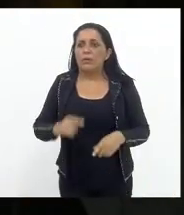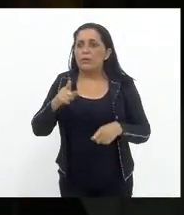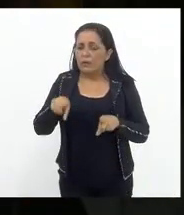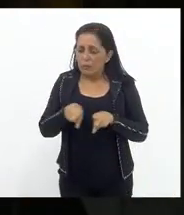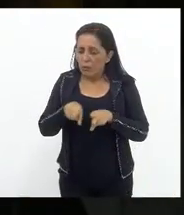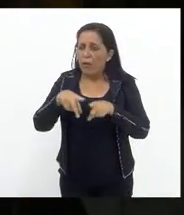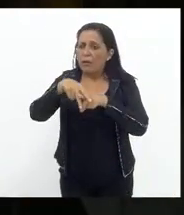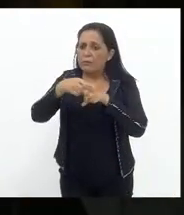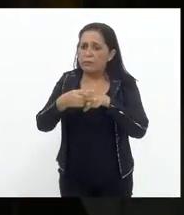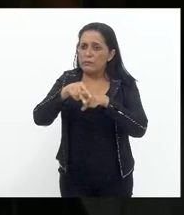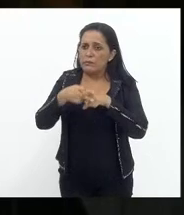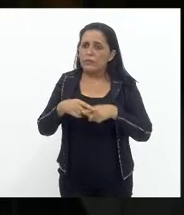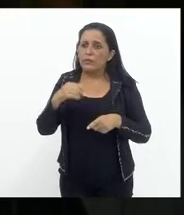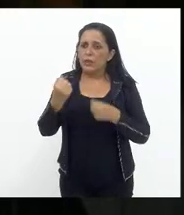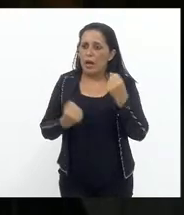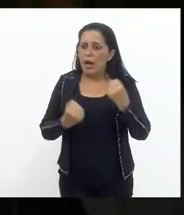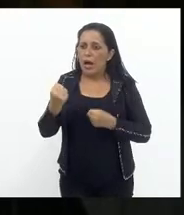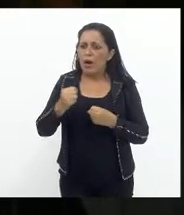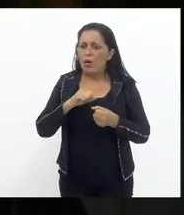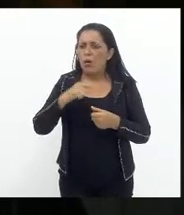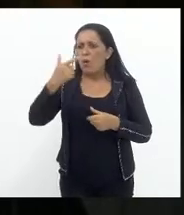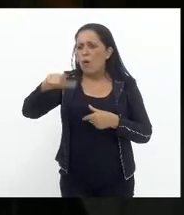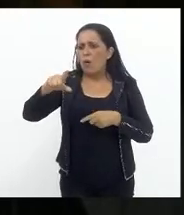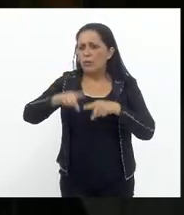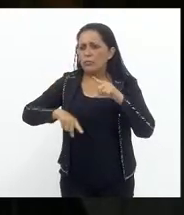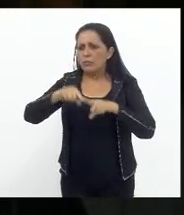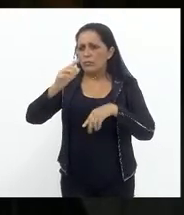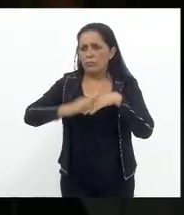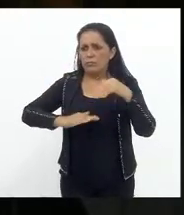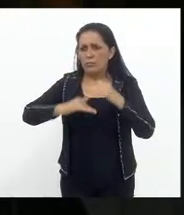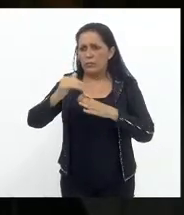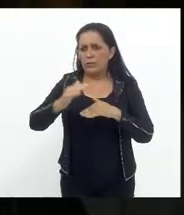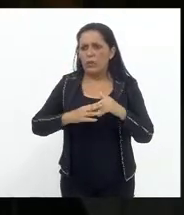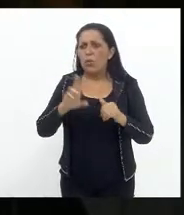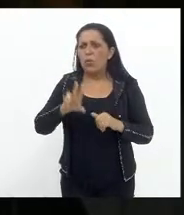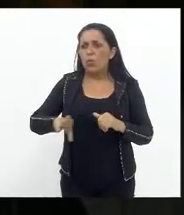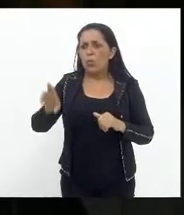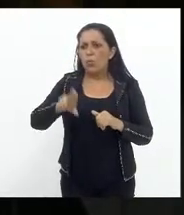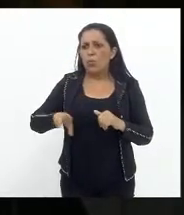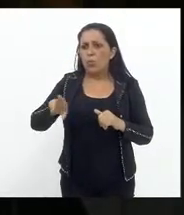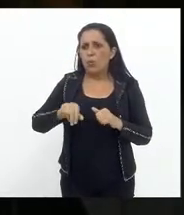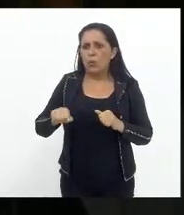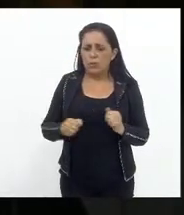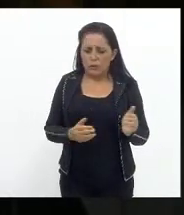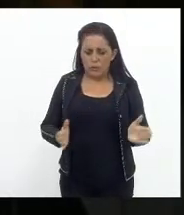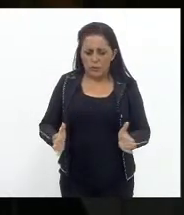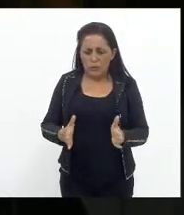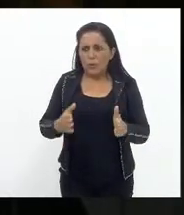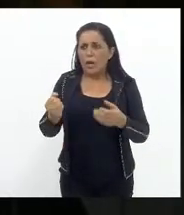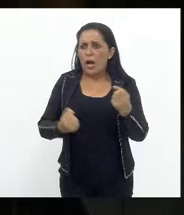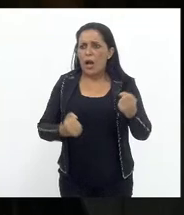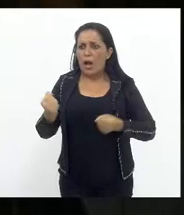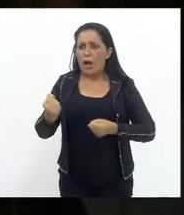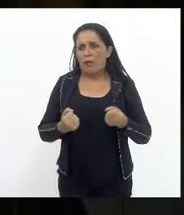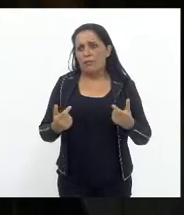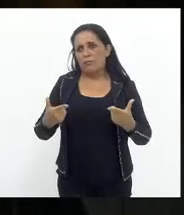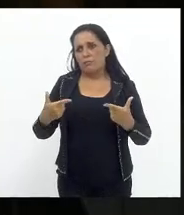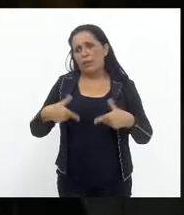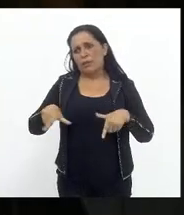mecânicos e tantos outros profissionais utilizam suas viaturas para os